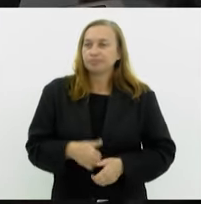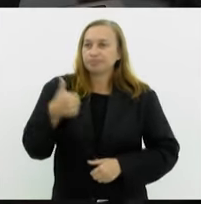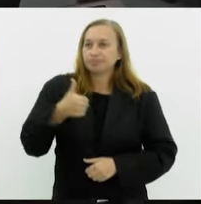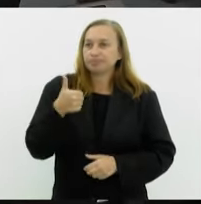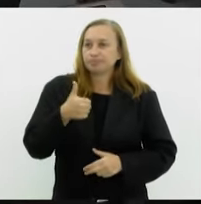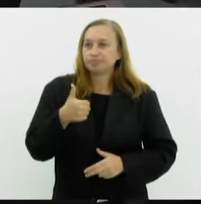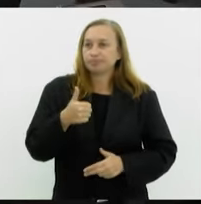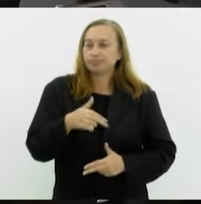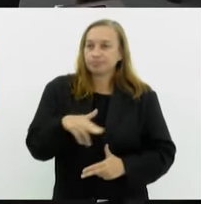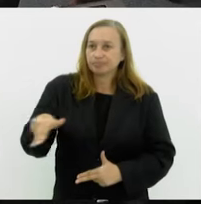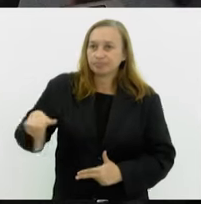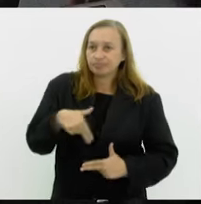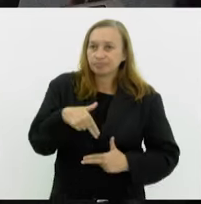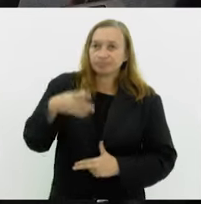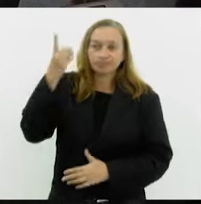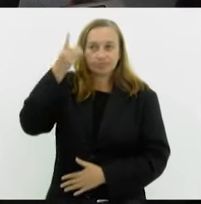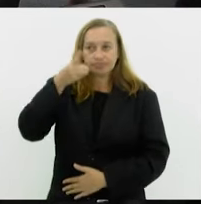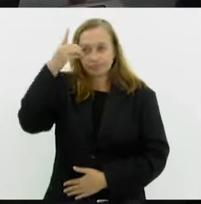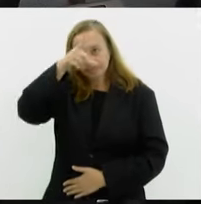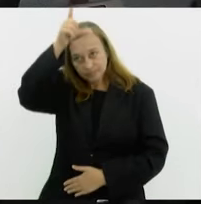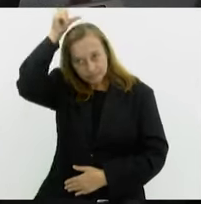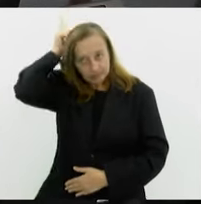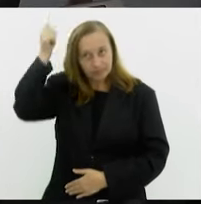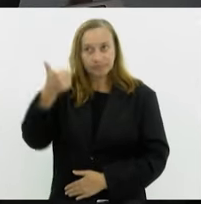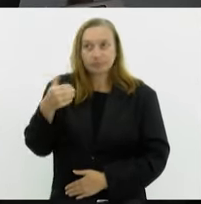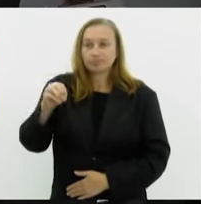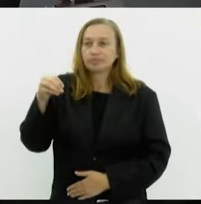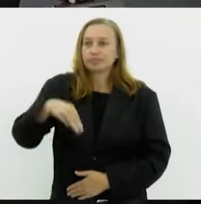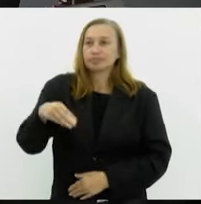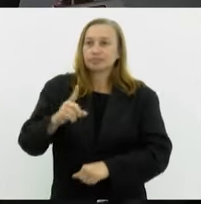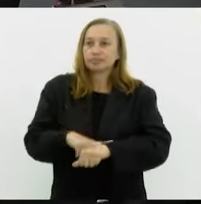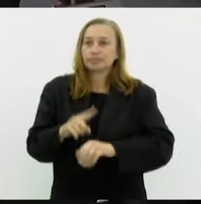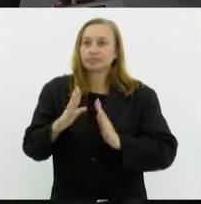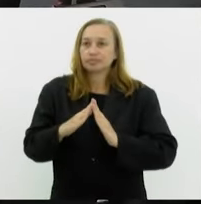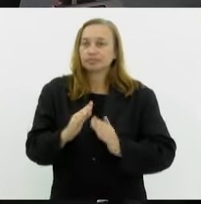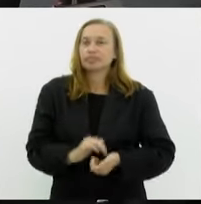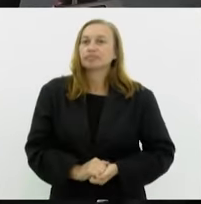orador inscrito, nobre deputado Luiz Paulo. Vossa Excelência dispõe de 10 minutos.